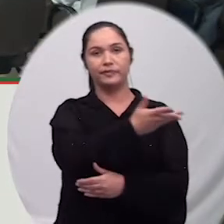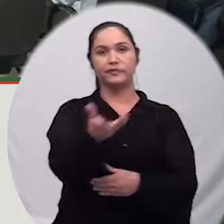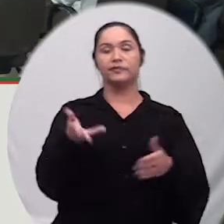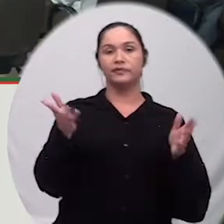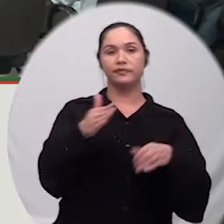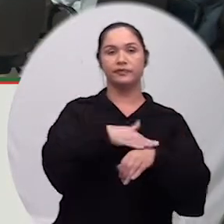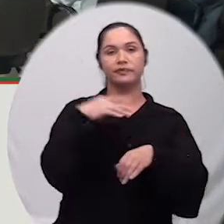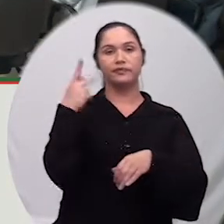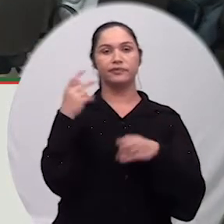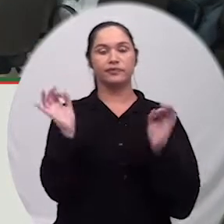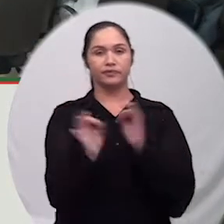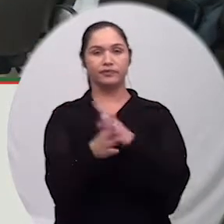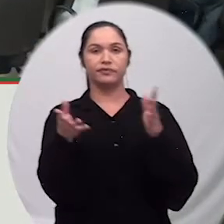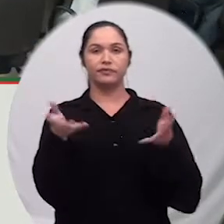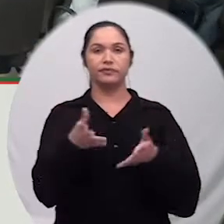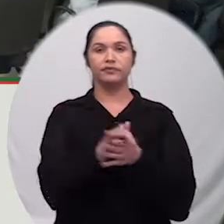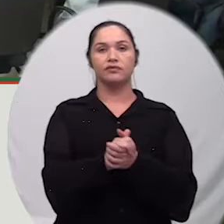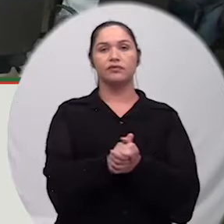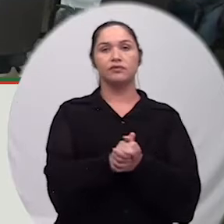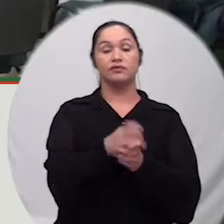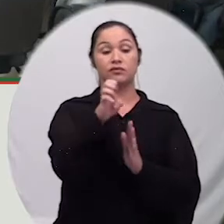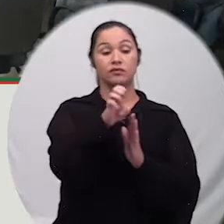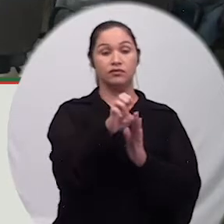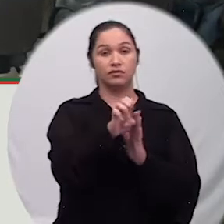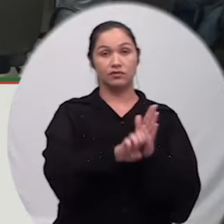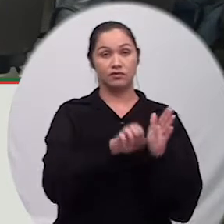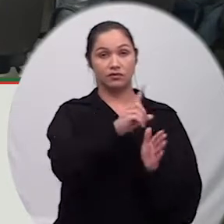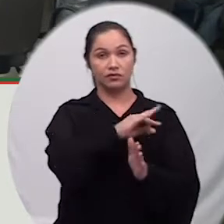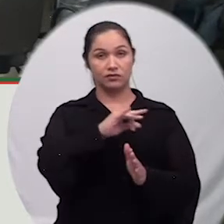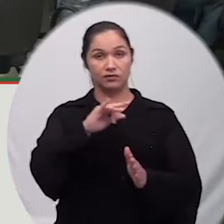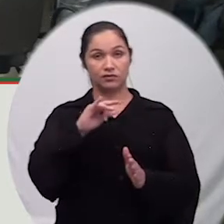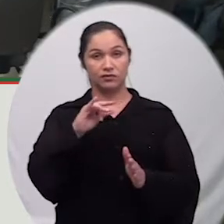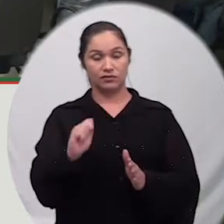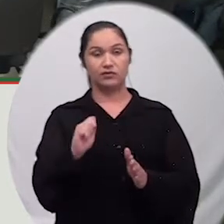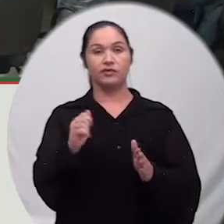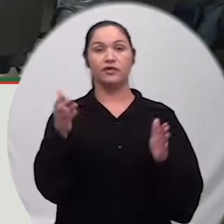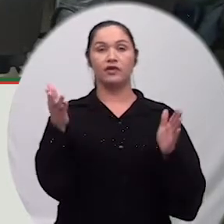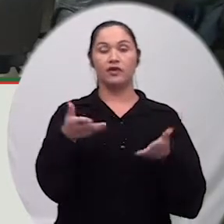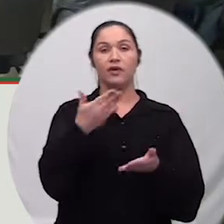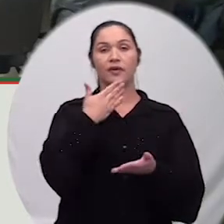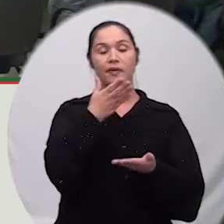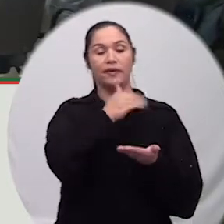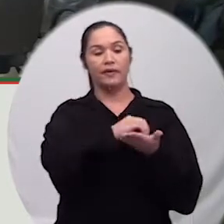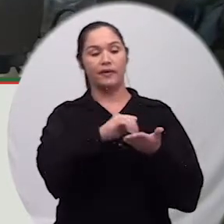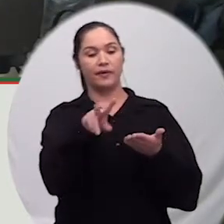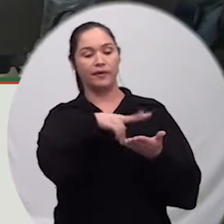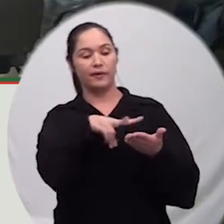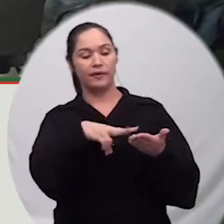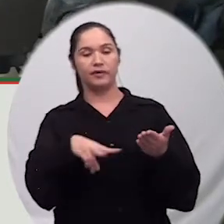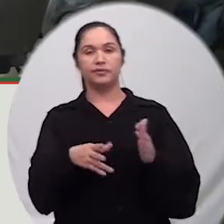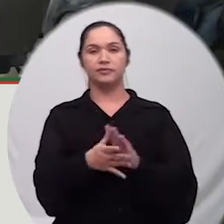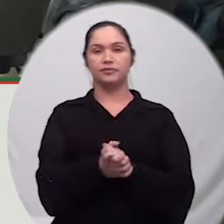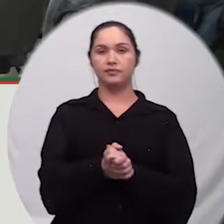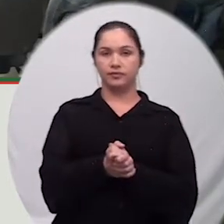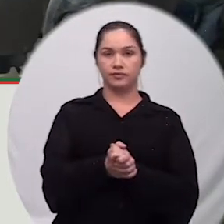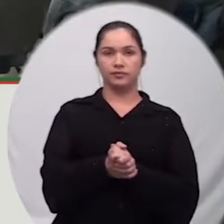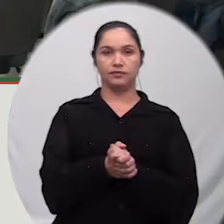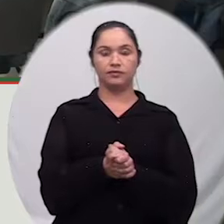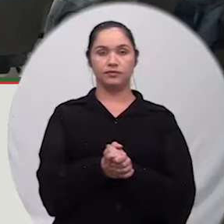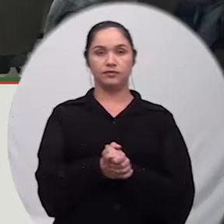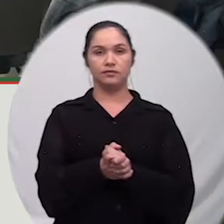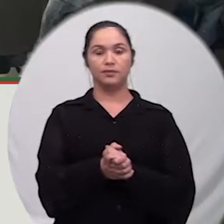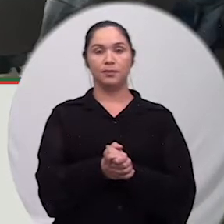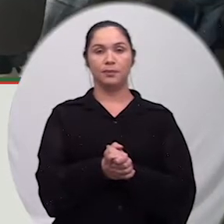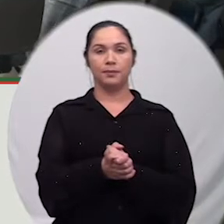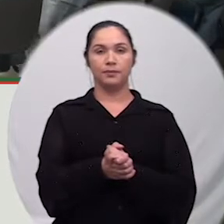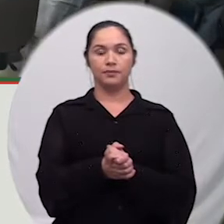Terminado o horário político, passamos para o grande expediente. Solicito ao senhor secretário para que faça a leitura das matérias. Questão